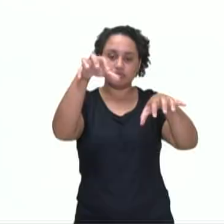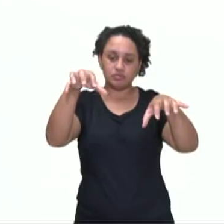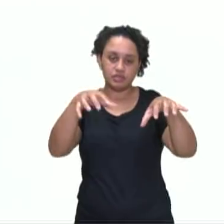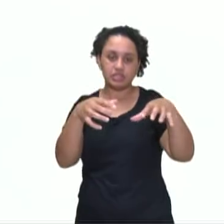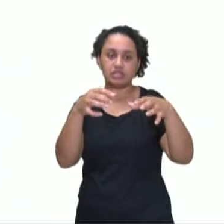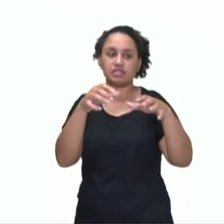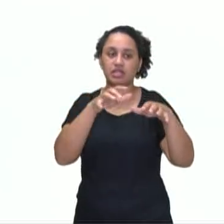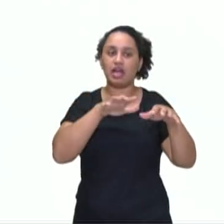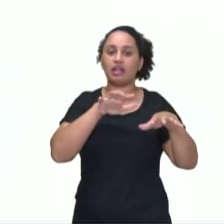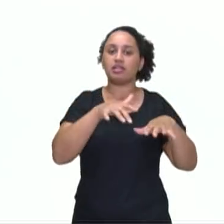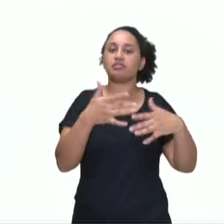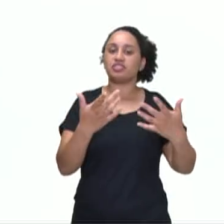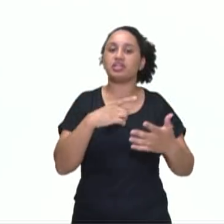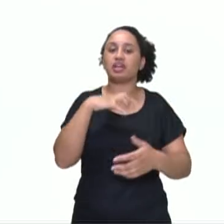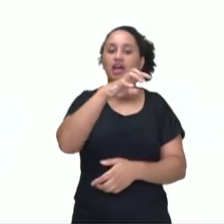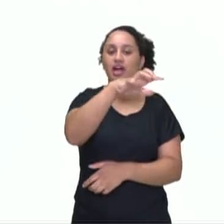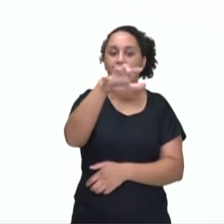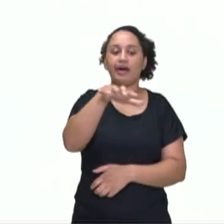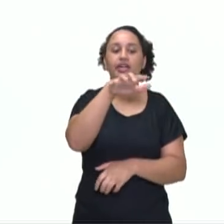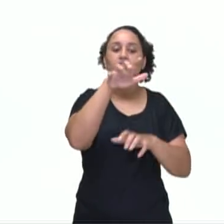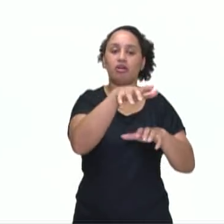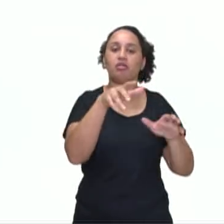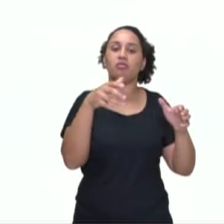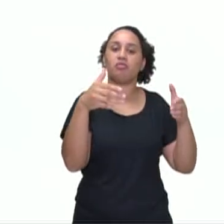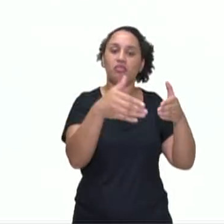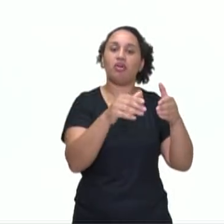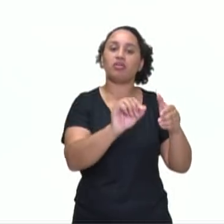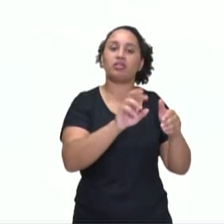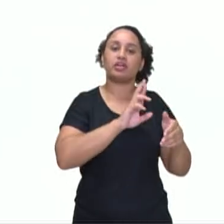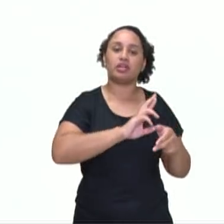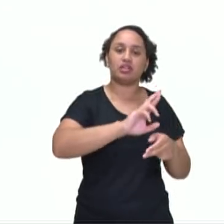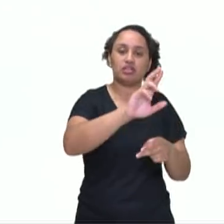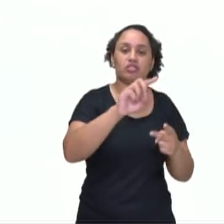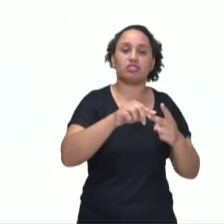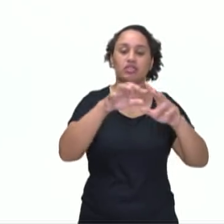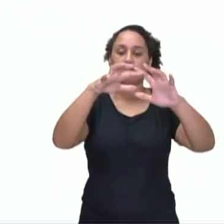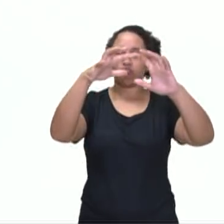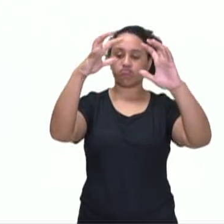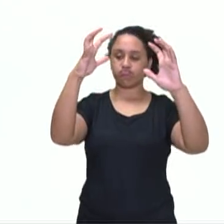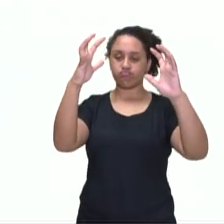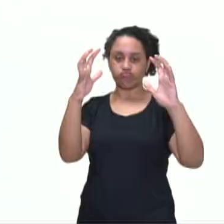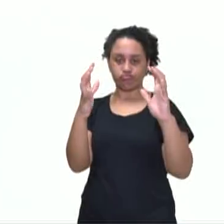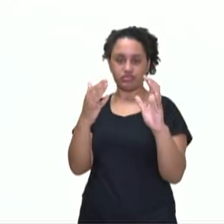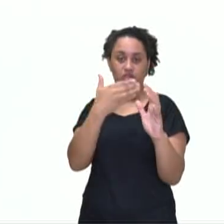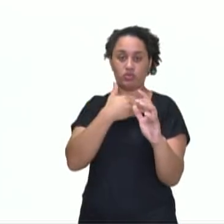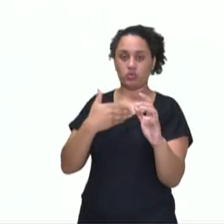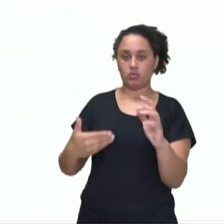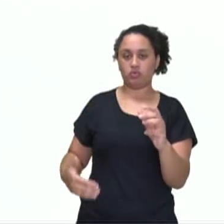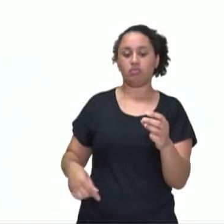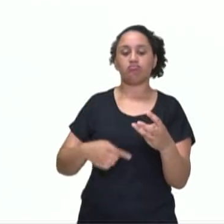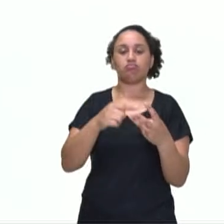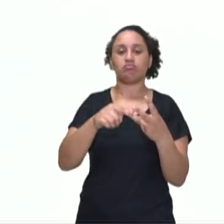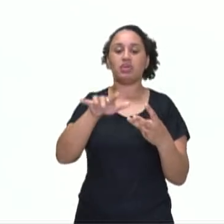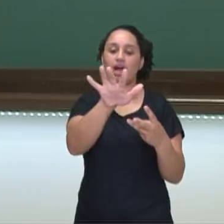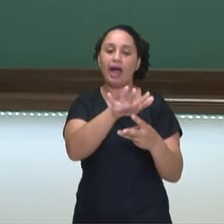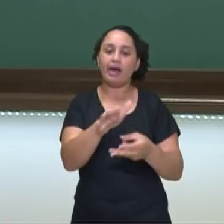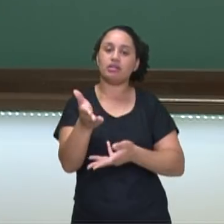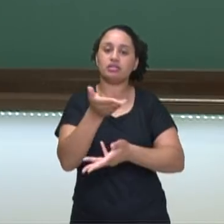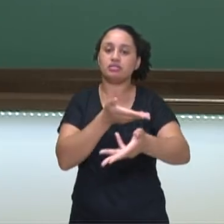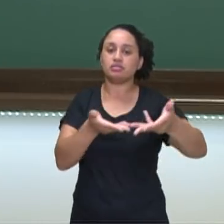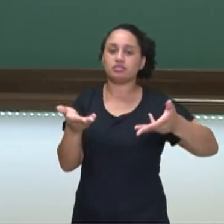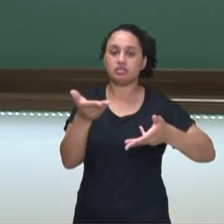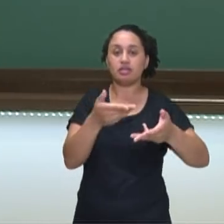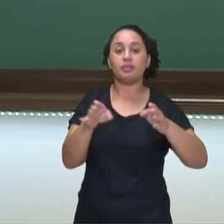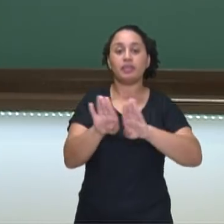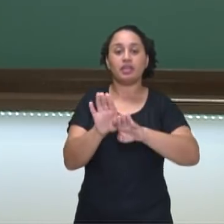seja, áreas para realização de cerimônias religiosas, o palácio real do governante, espaços de convívio social e